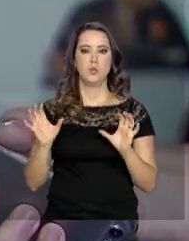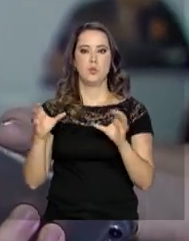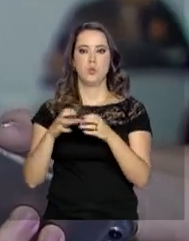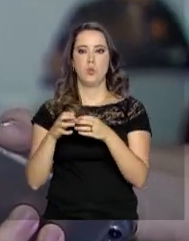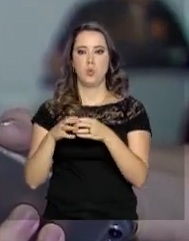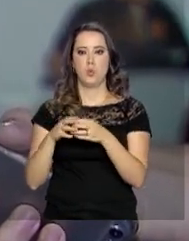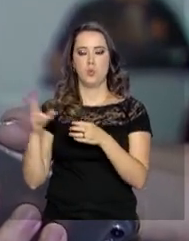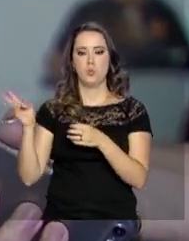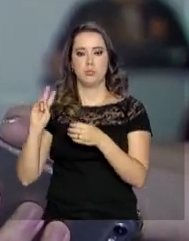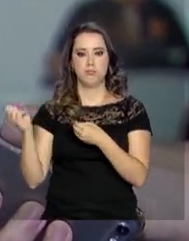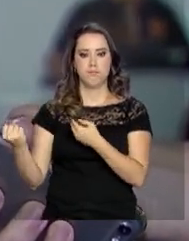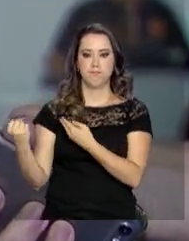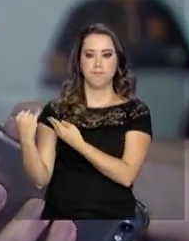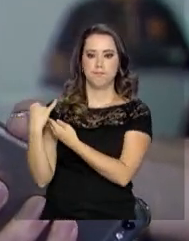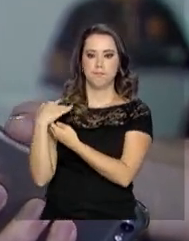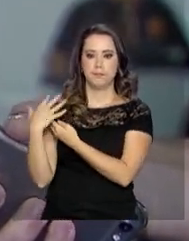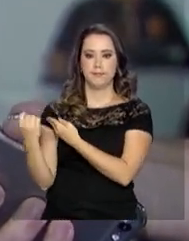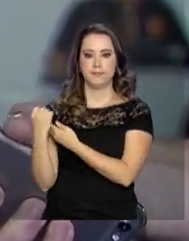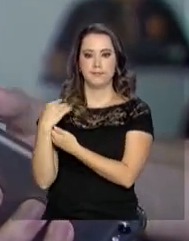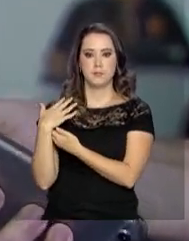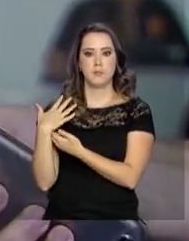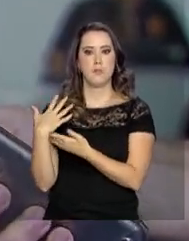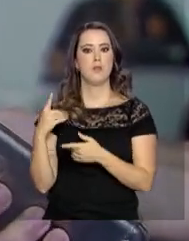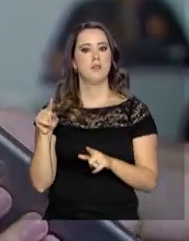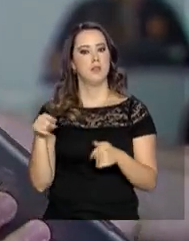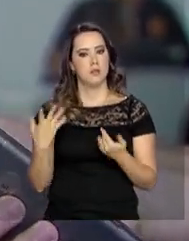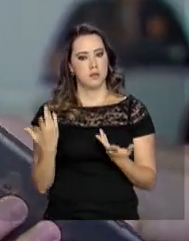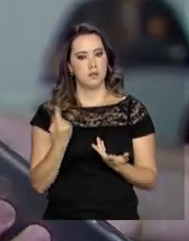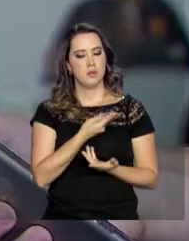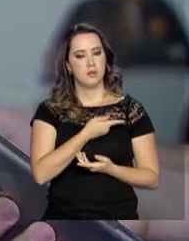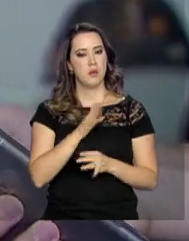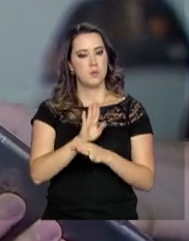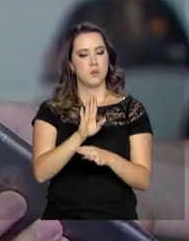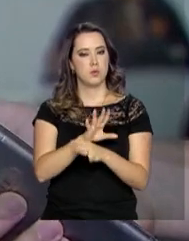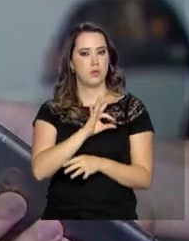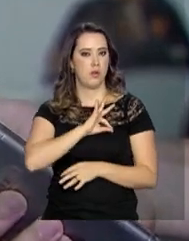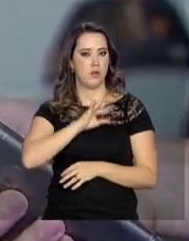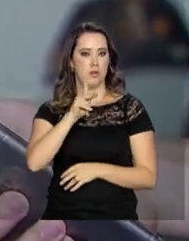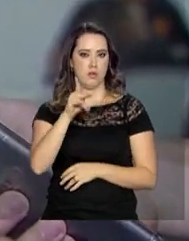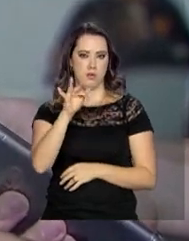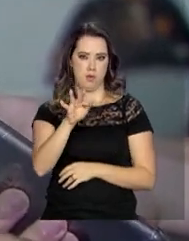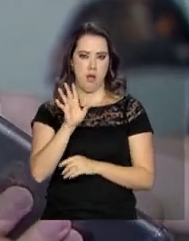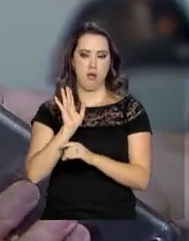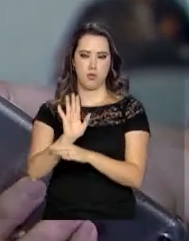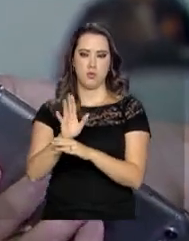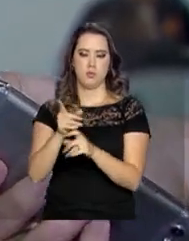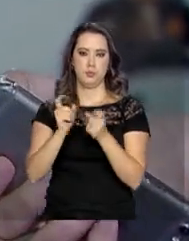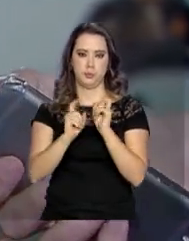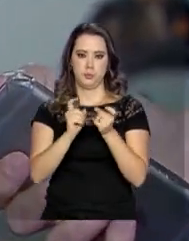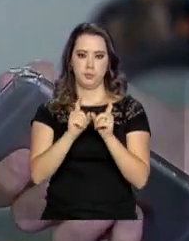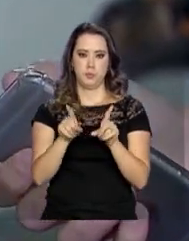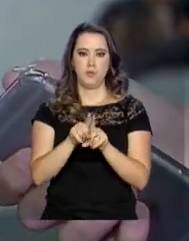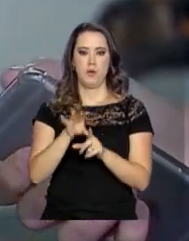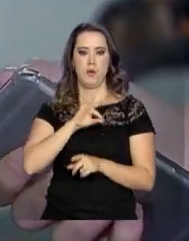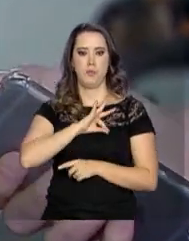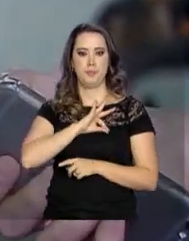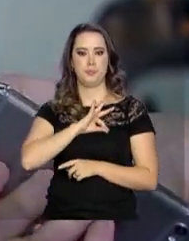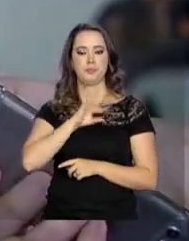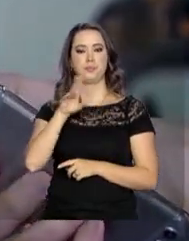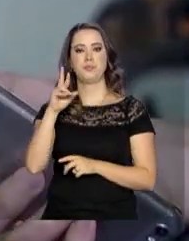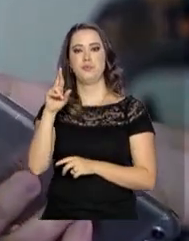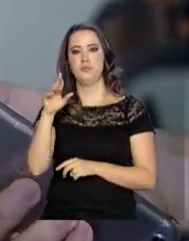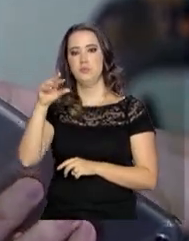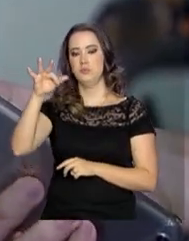migratório. Então nós estaremos atuando no contato e apoio à Polícia Federal para dar esse apoio administrativo, na Polícia Rodoviária para fazer os controles